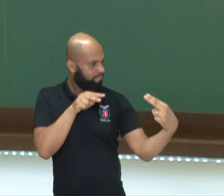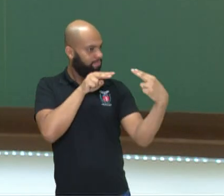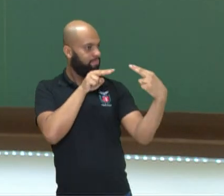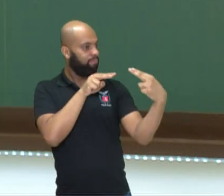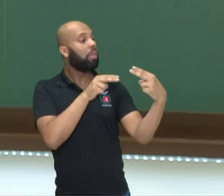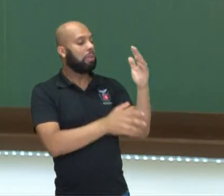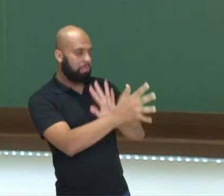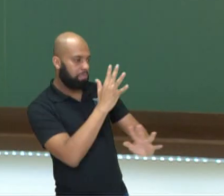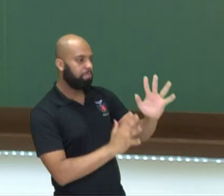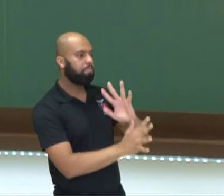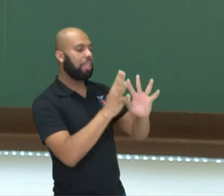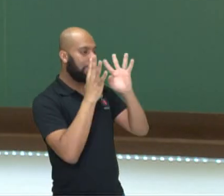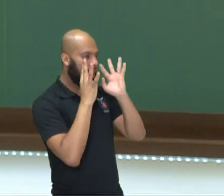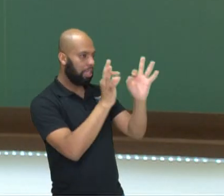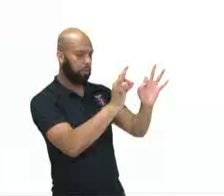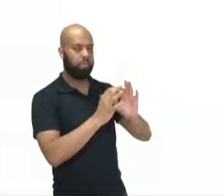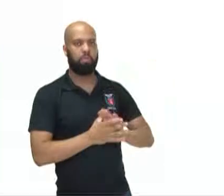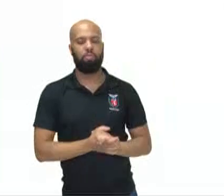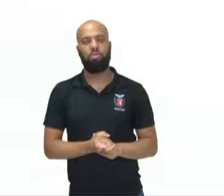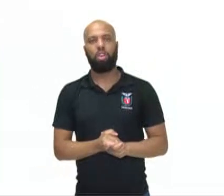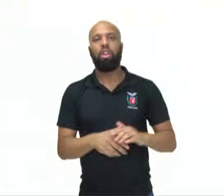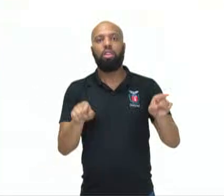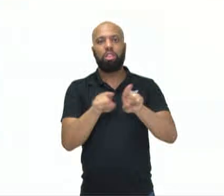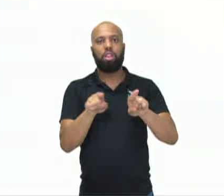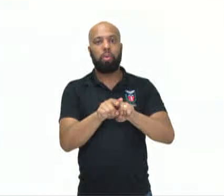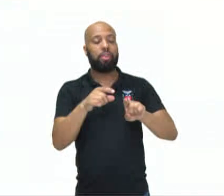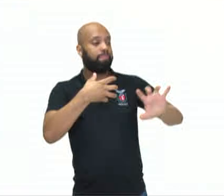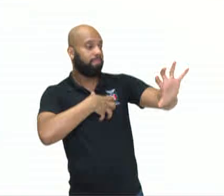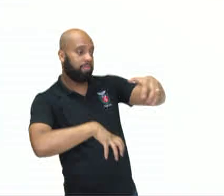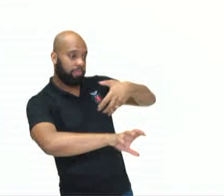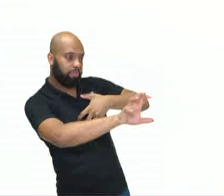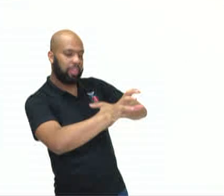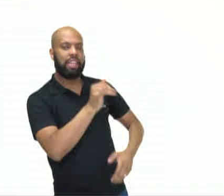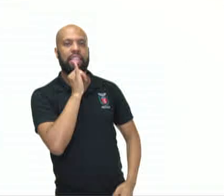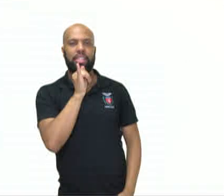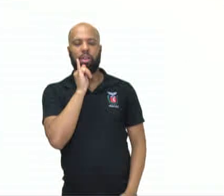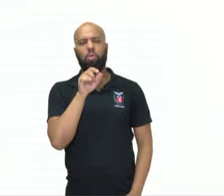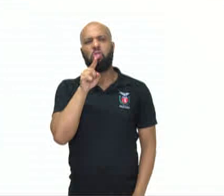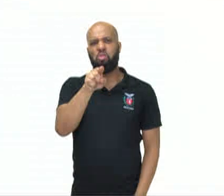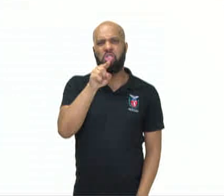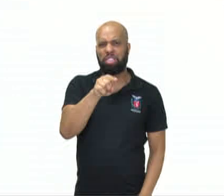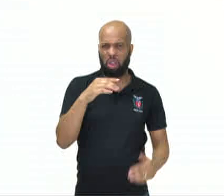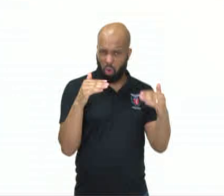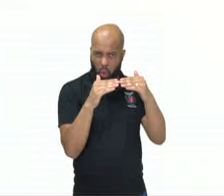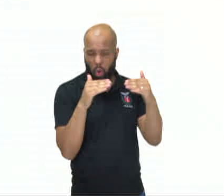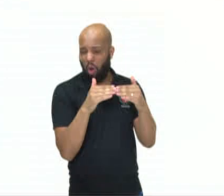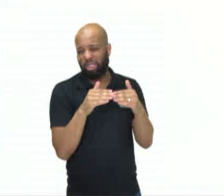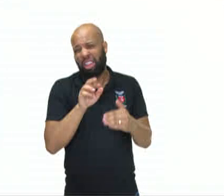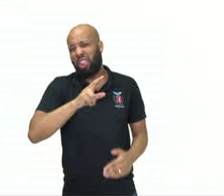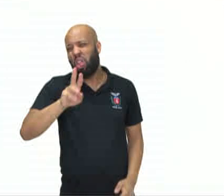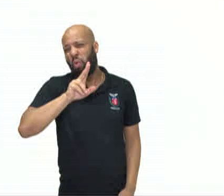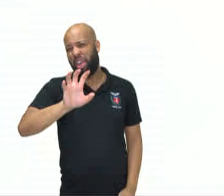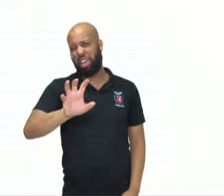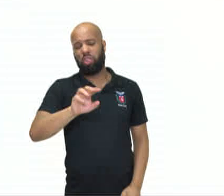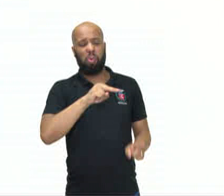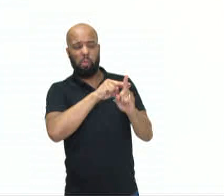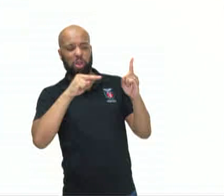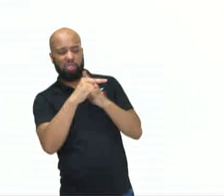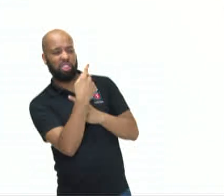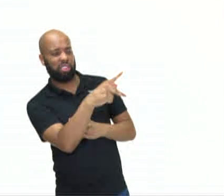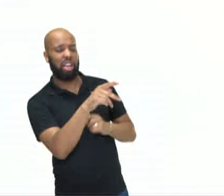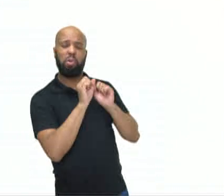ouvir uma pessoa. Tenha empatia, isso não quer dizer que você concorde com o ponto de vista do